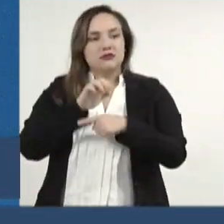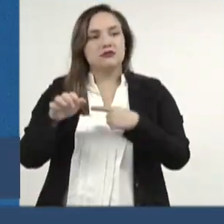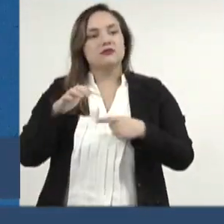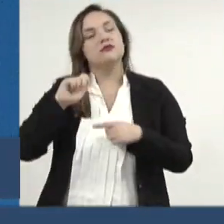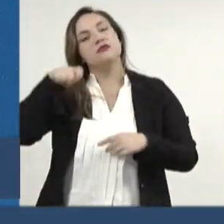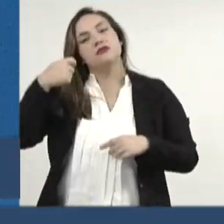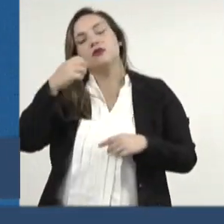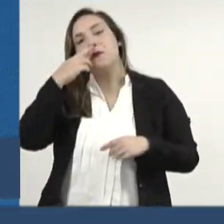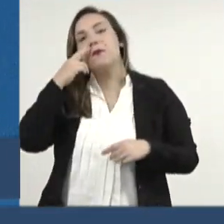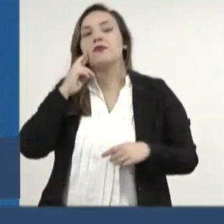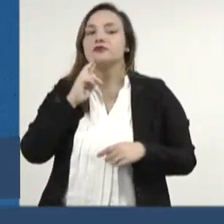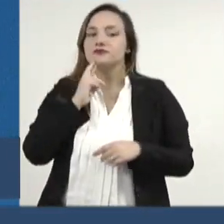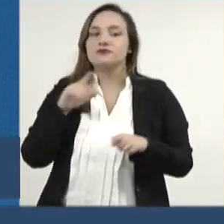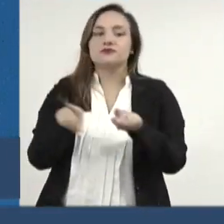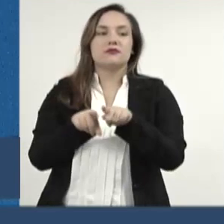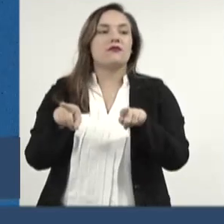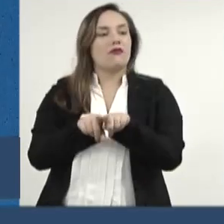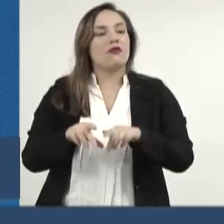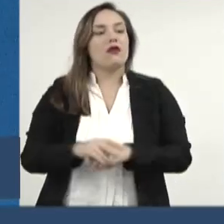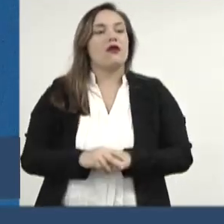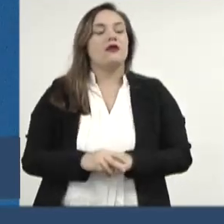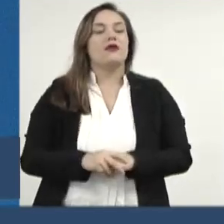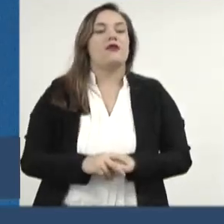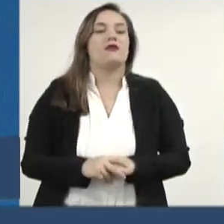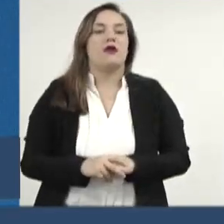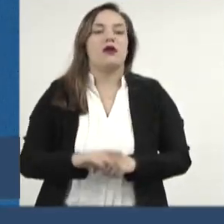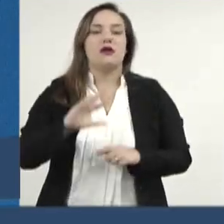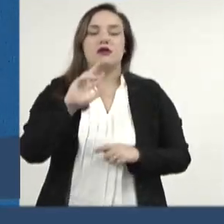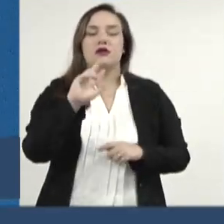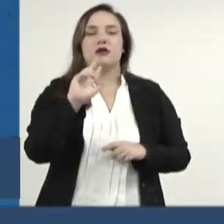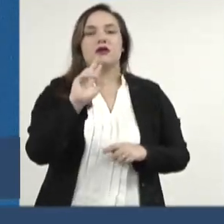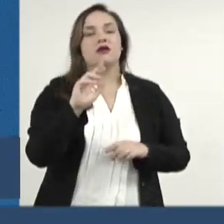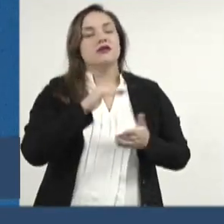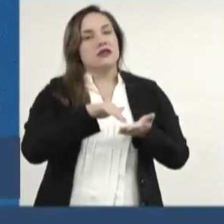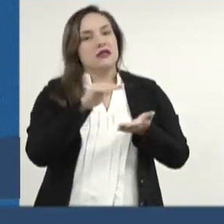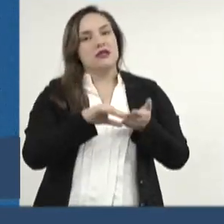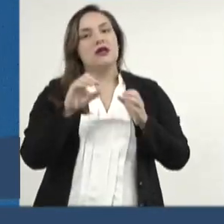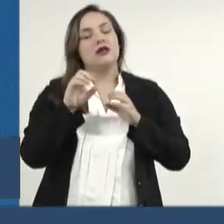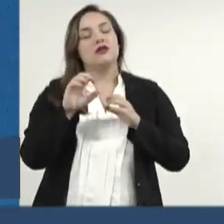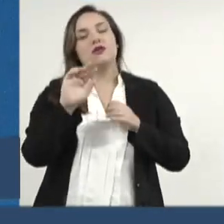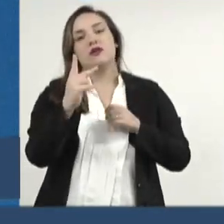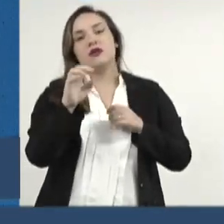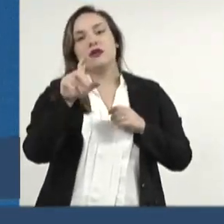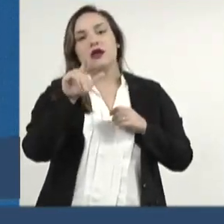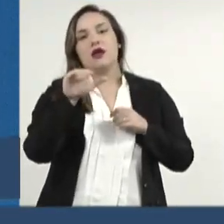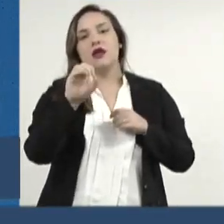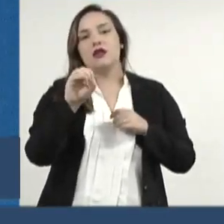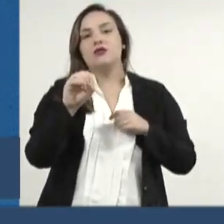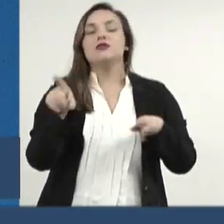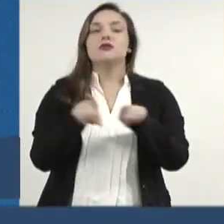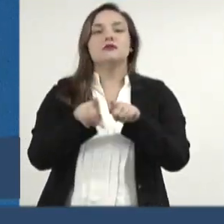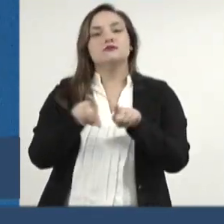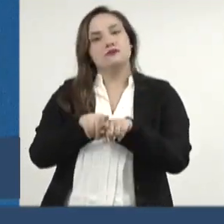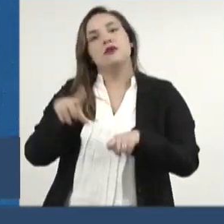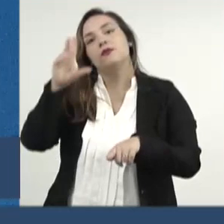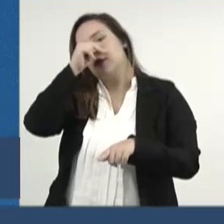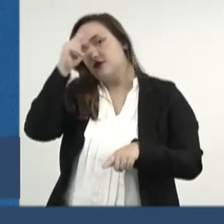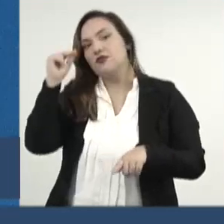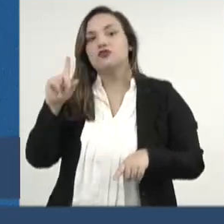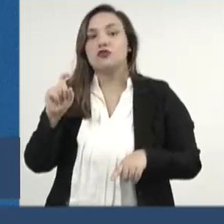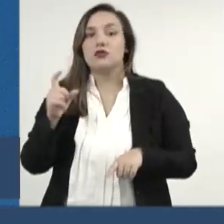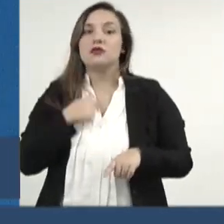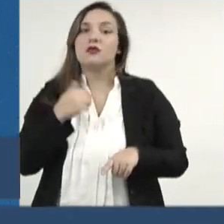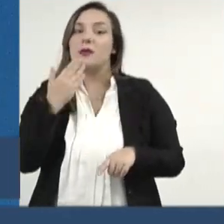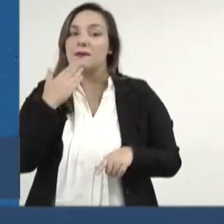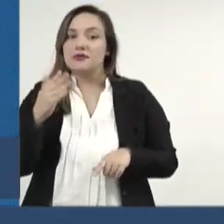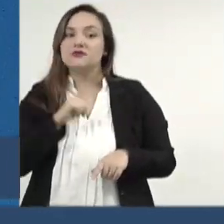de Estado de Infraestrutura e Logística, senhor Hélio Pelufo Filho, e ao prefeito de Dourados também, a realização de obras de recapeamento